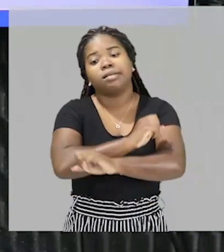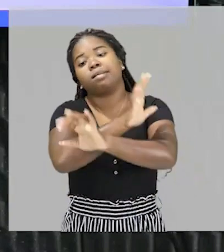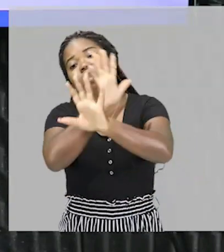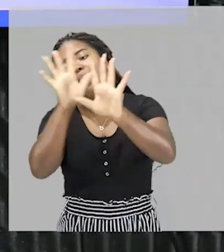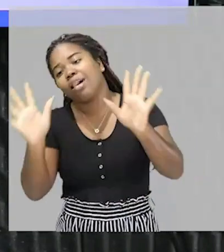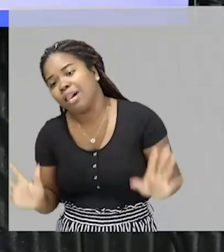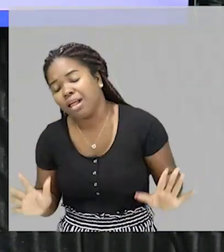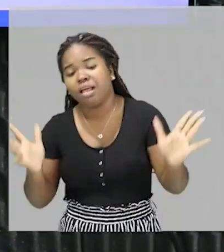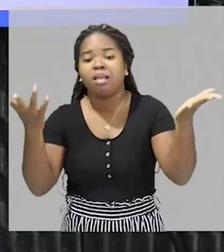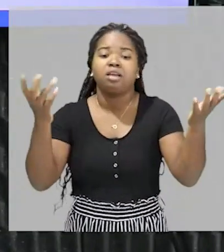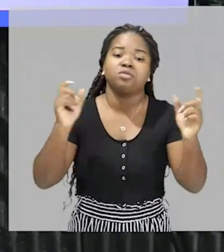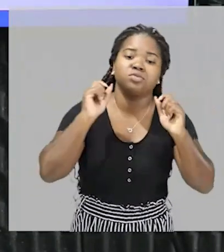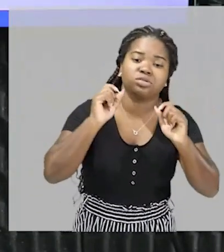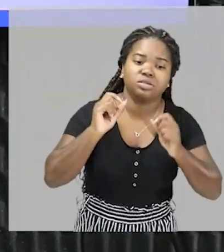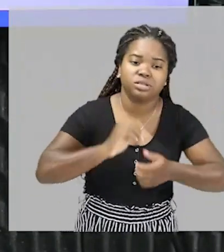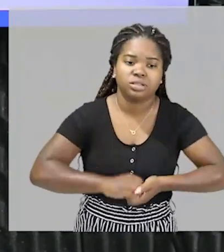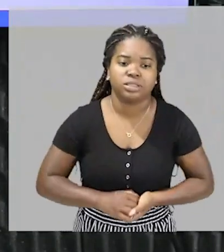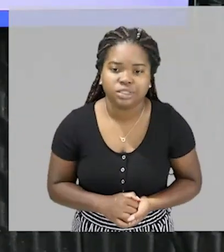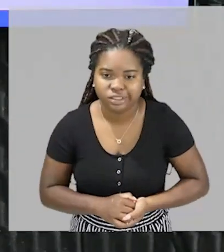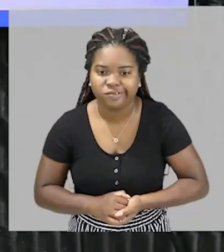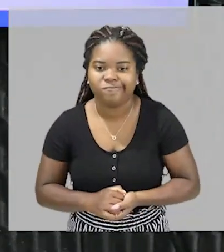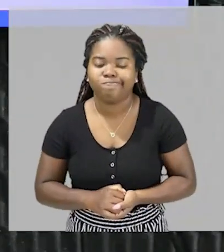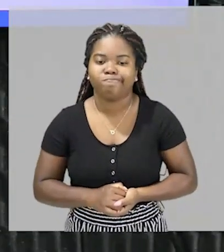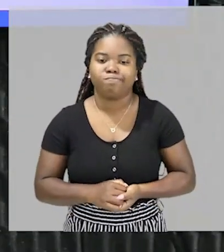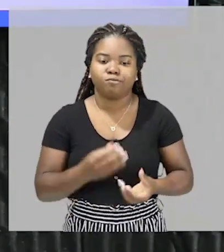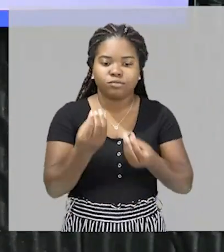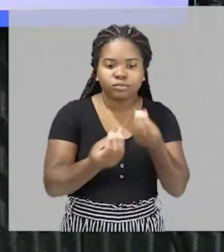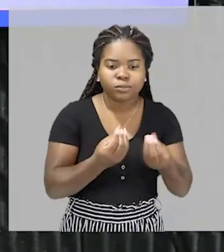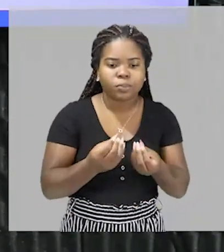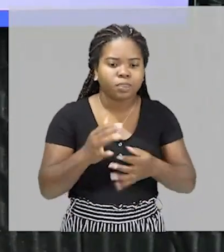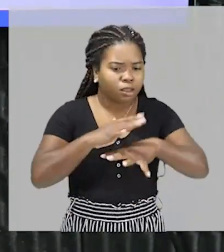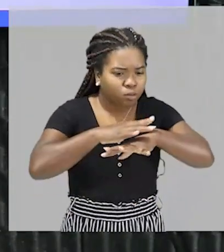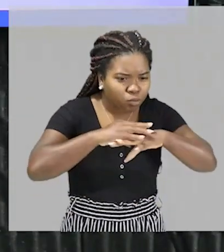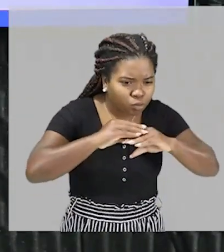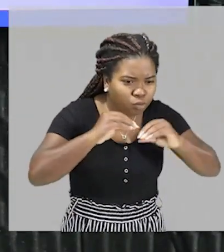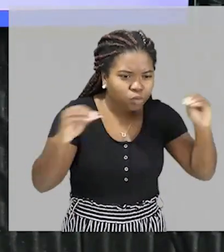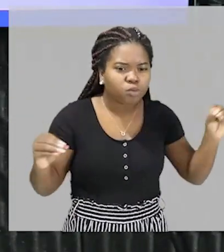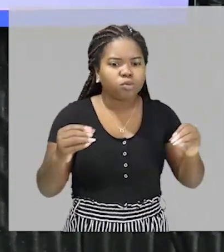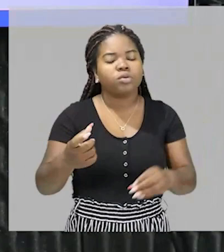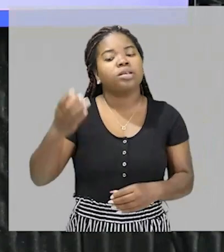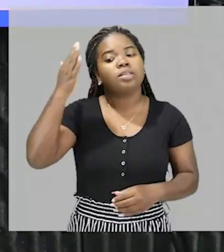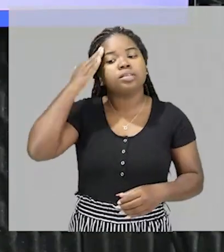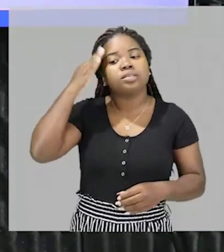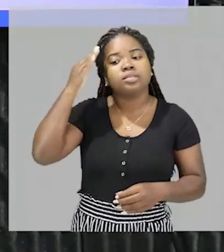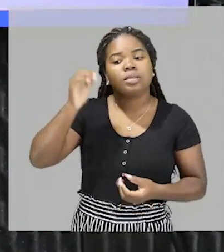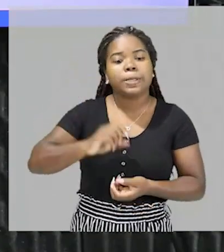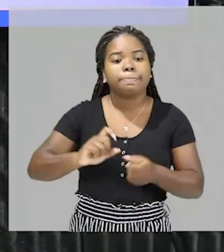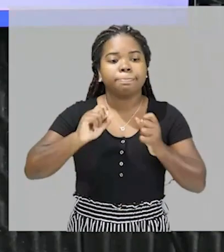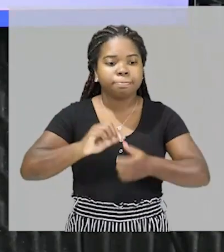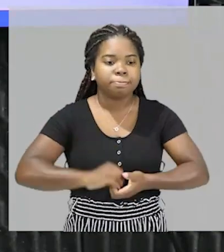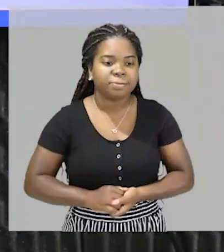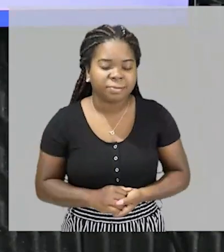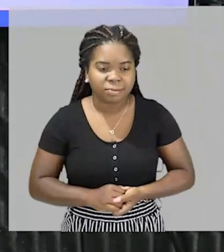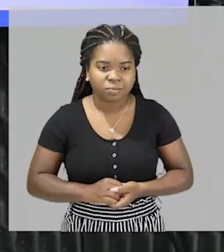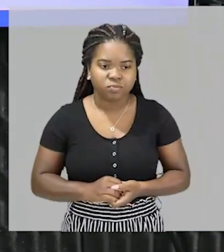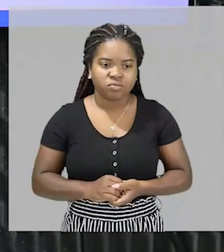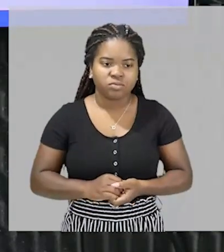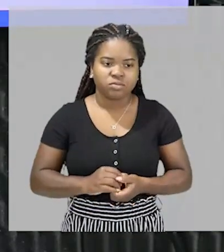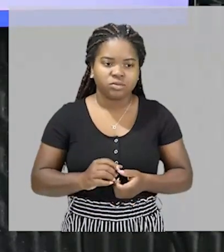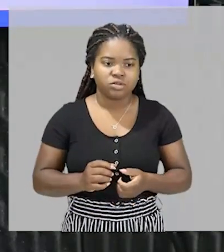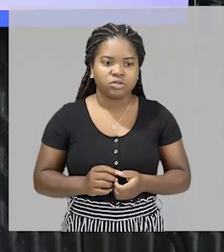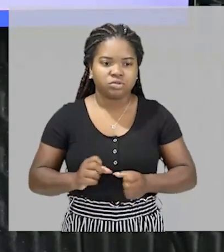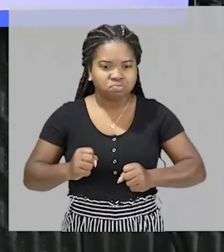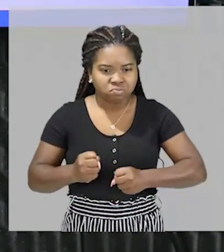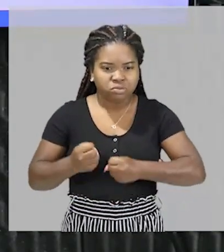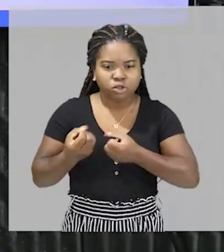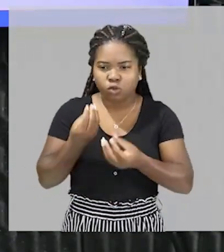né, como recursos de cura a partir dessa própria compreensão no que trata de intensidade, como você